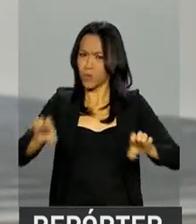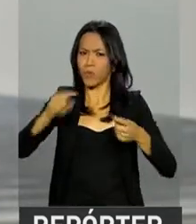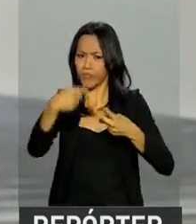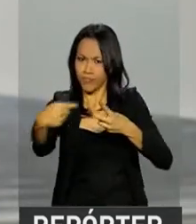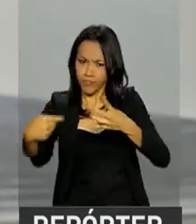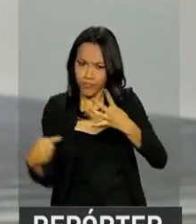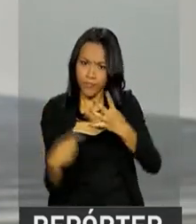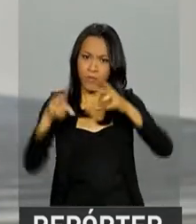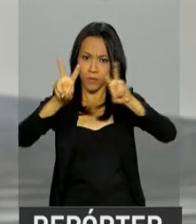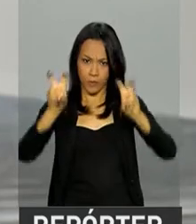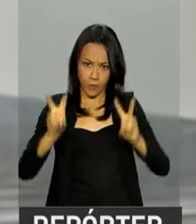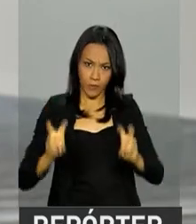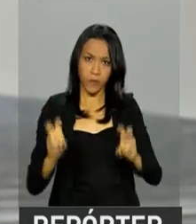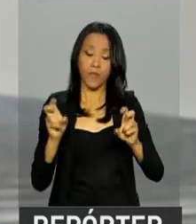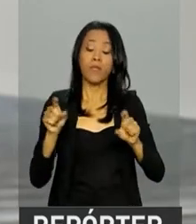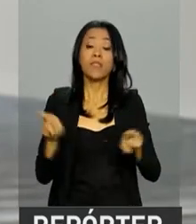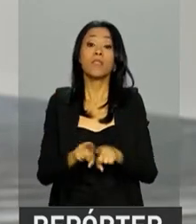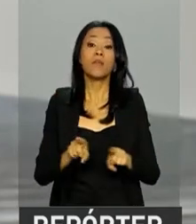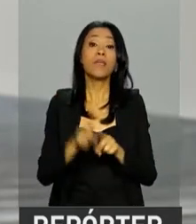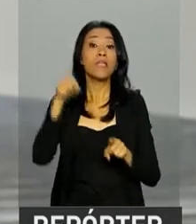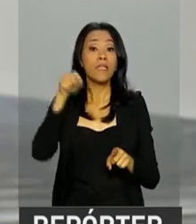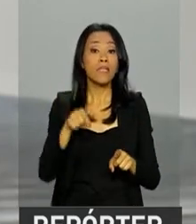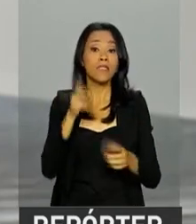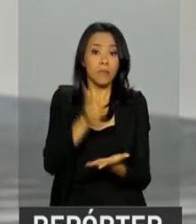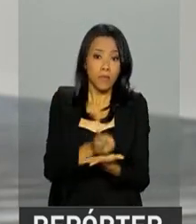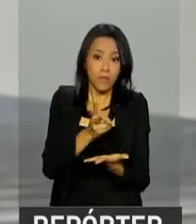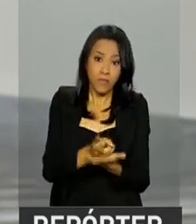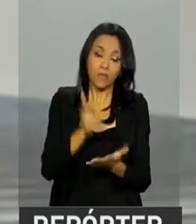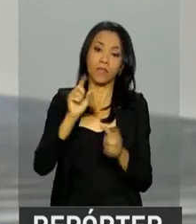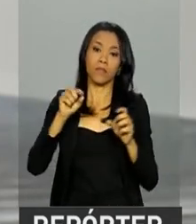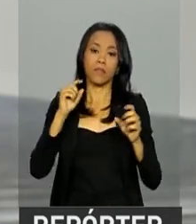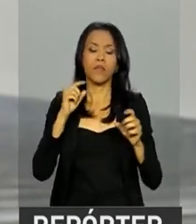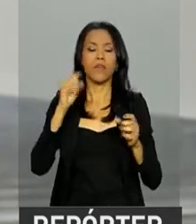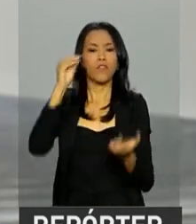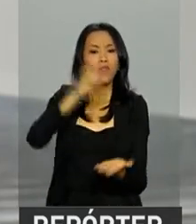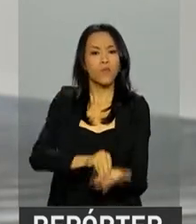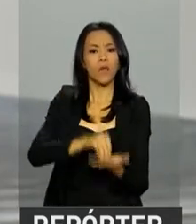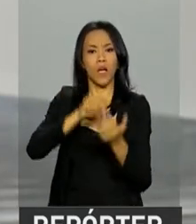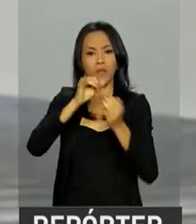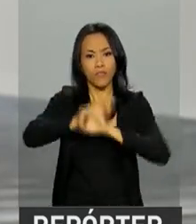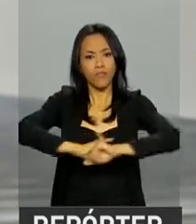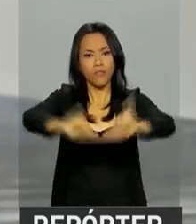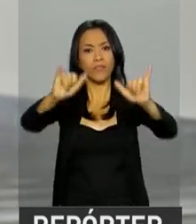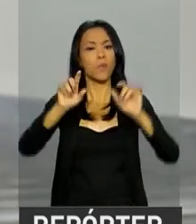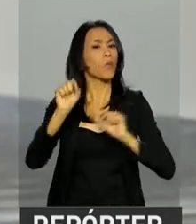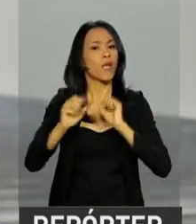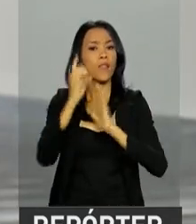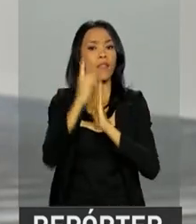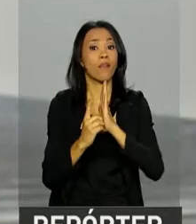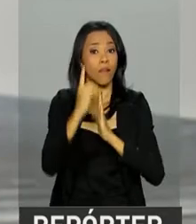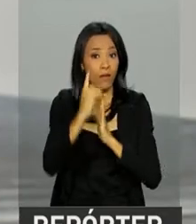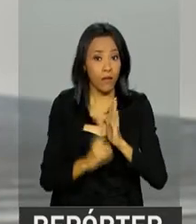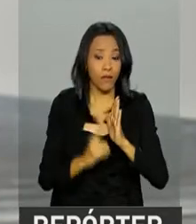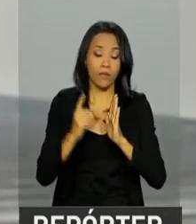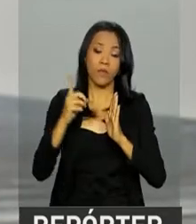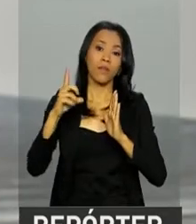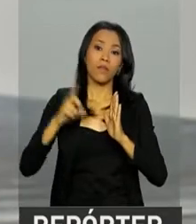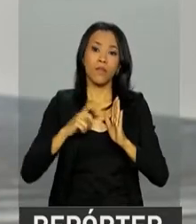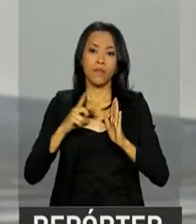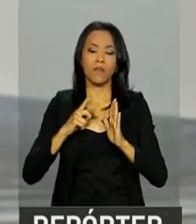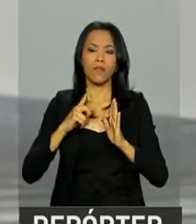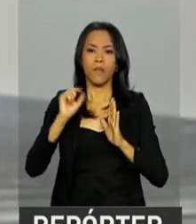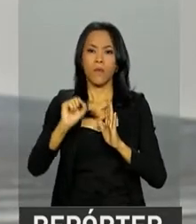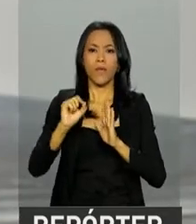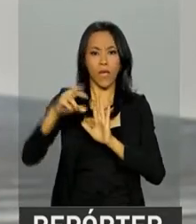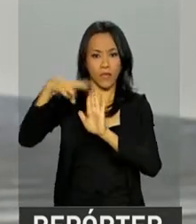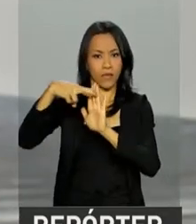econômica o governo publicou na edição de hoje do diário oficial da união um decreto que regulamenta os termos da privatização